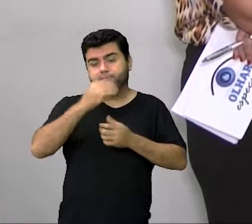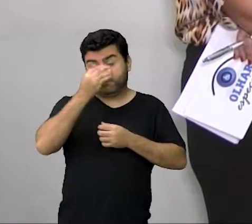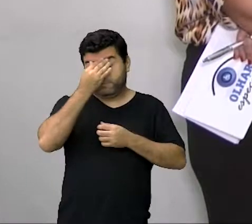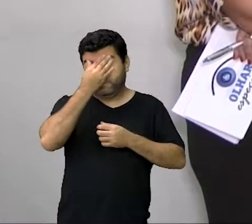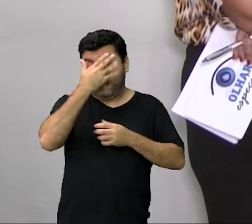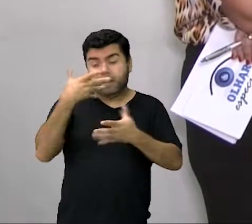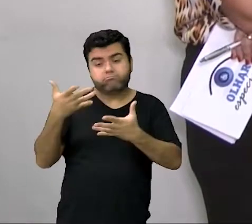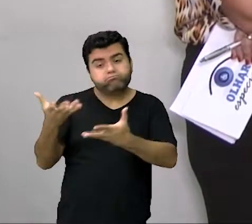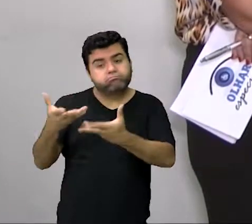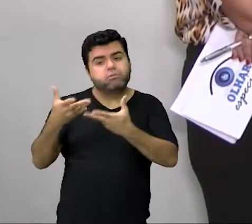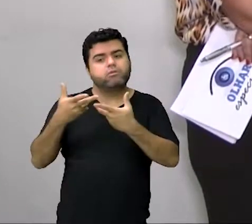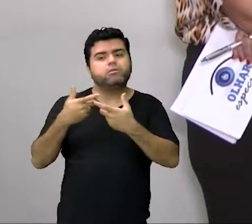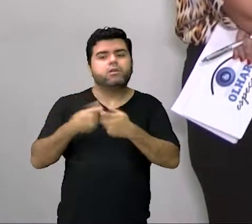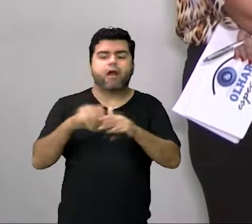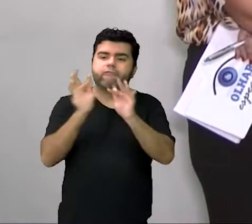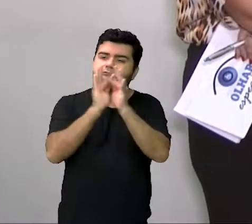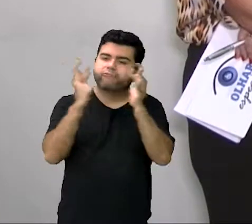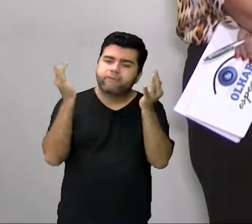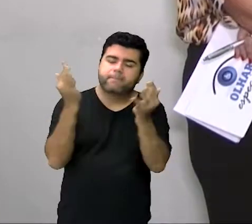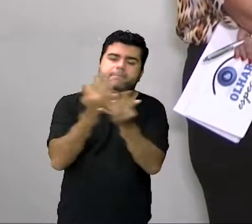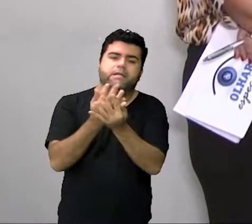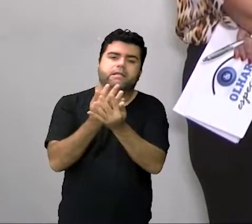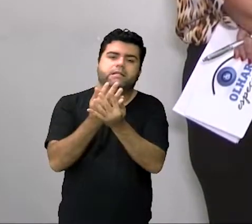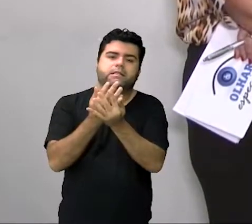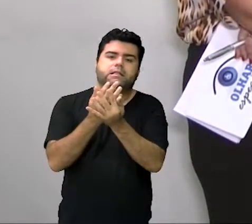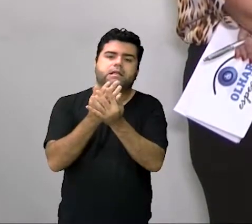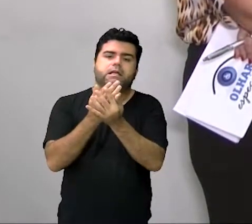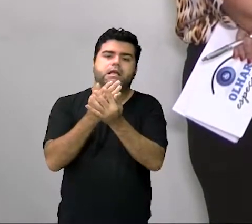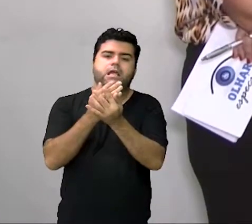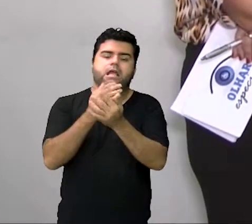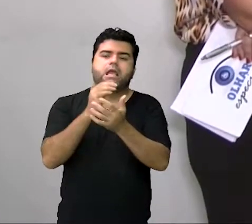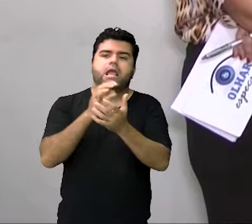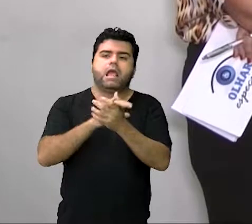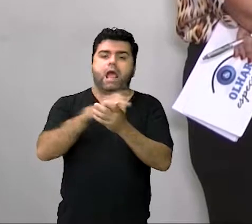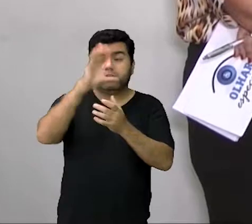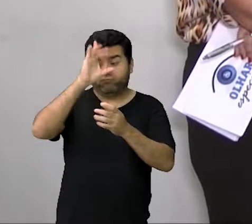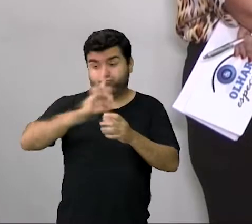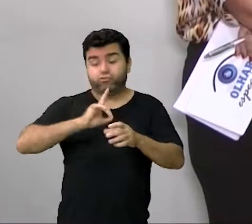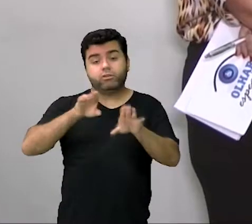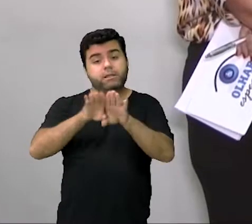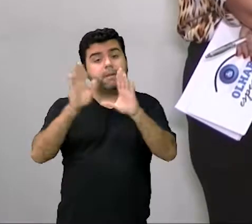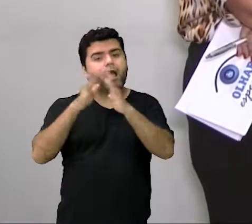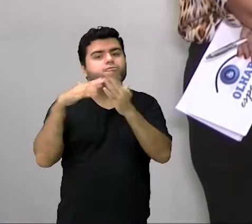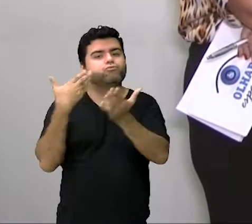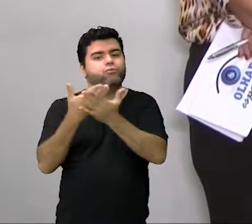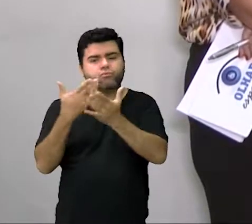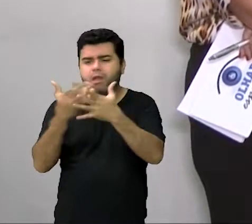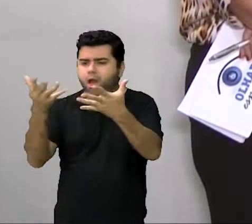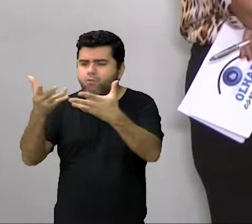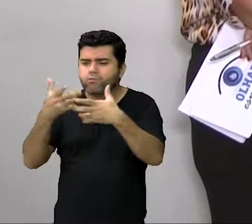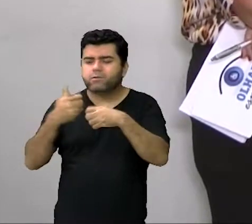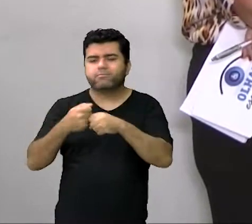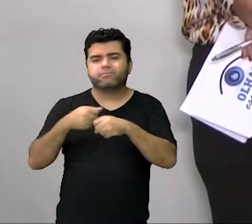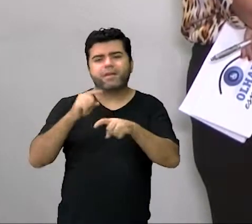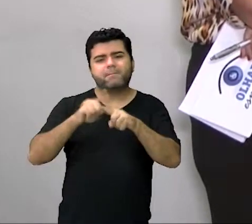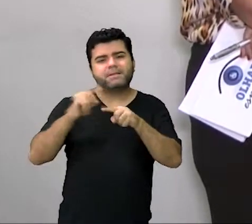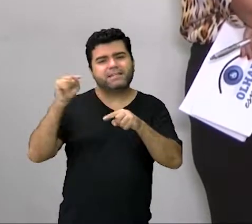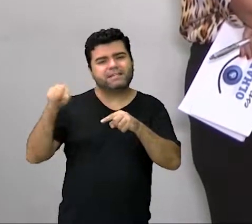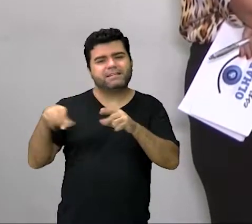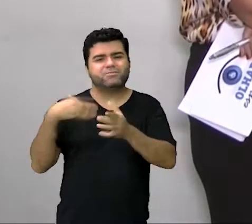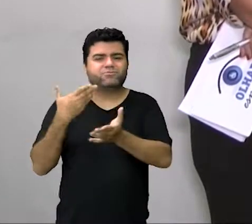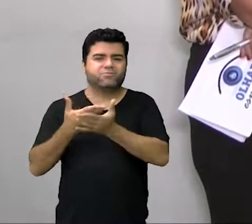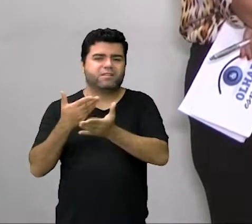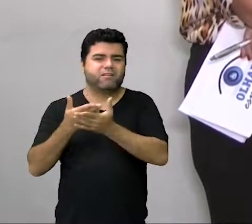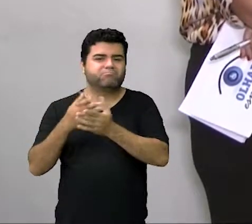acolheu. Sim. Acolheu a família, a diretora e a escola. E, só que esse ano é o último ano dele, porque ele já